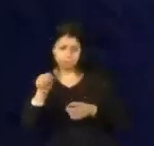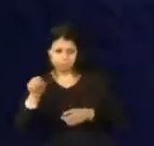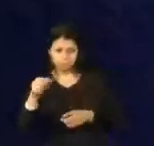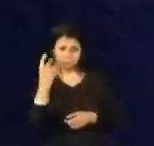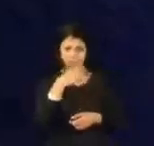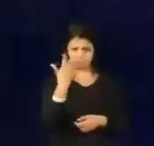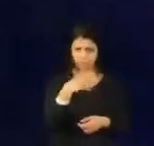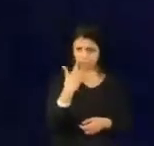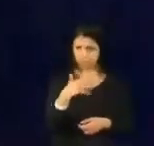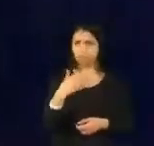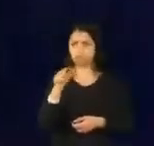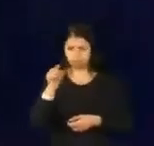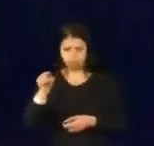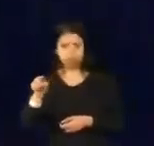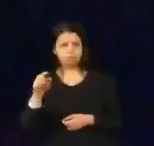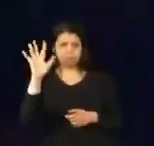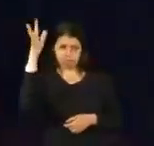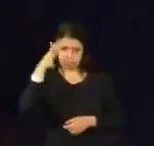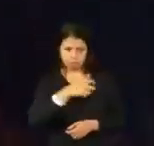você canta em canto do céu é porque você adora.